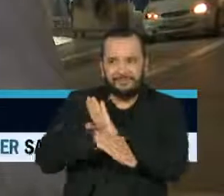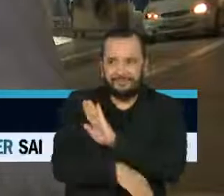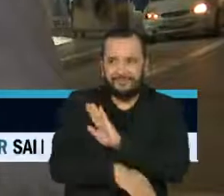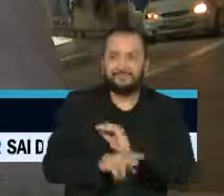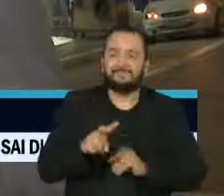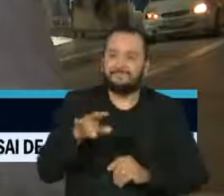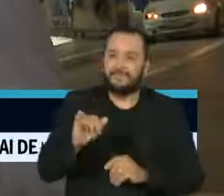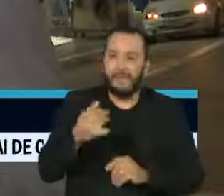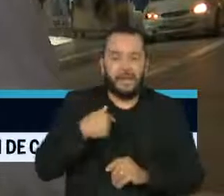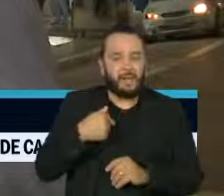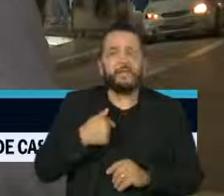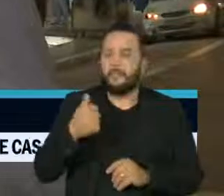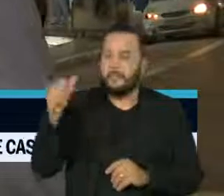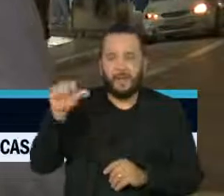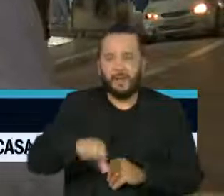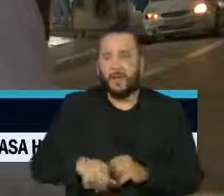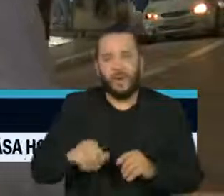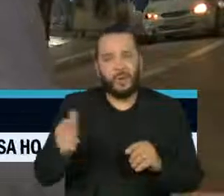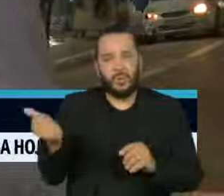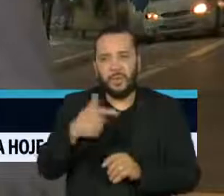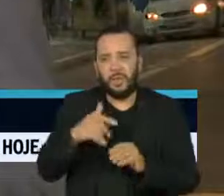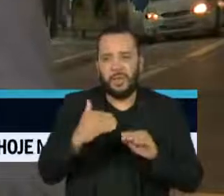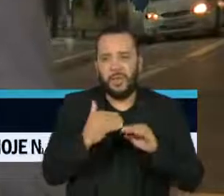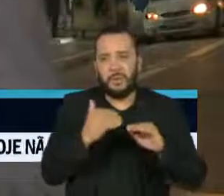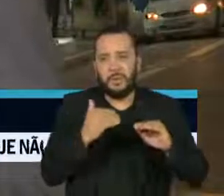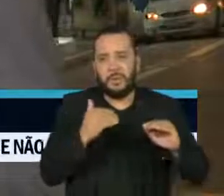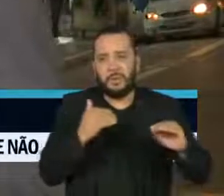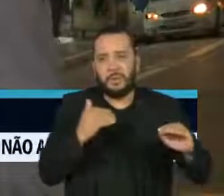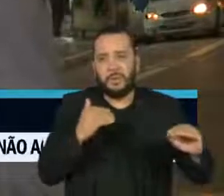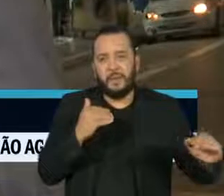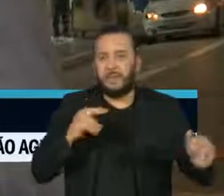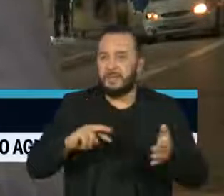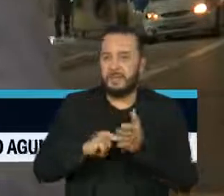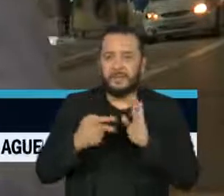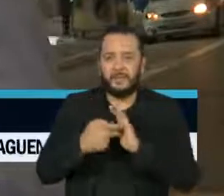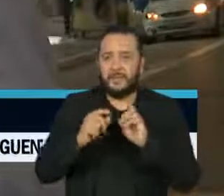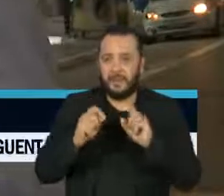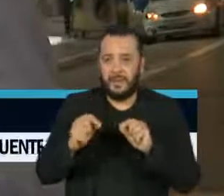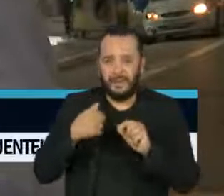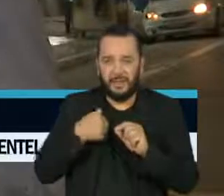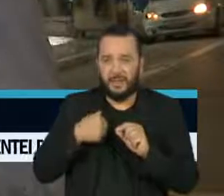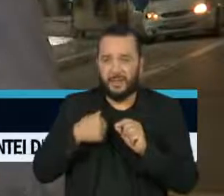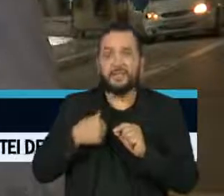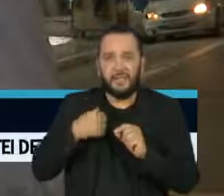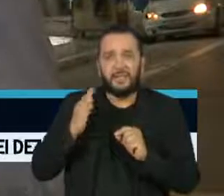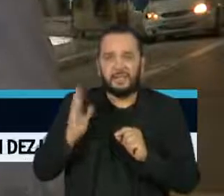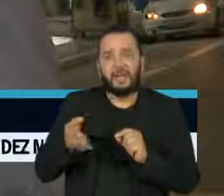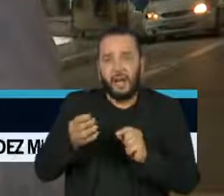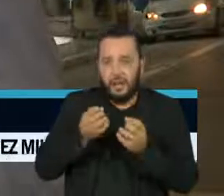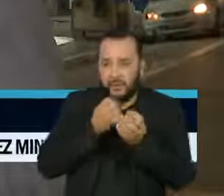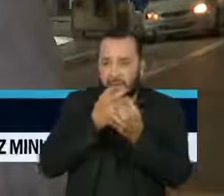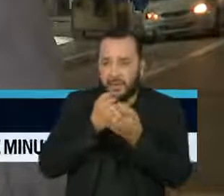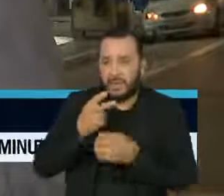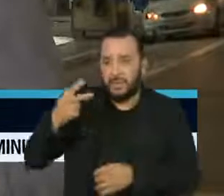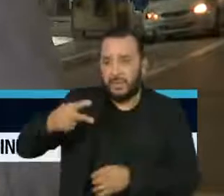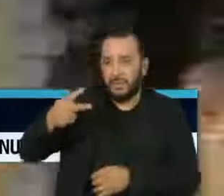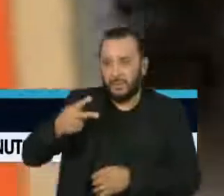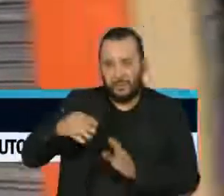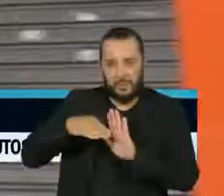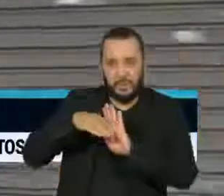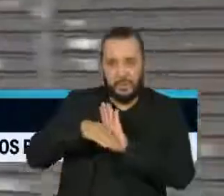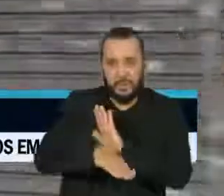pior do que estagnação, porque configura um cenário de recessão técnica, já que será o segundo dado consecutivo